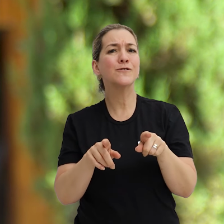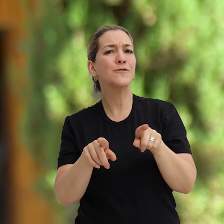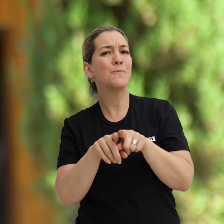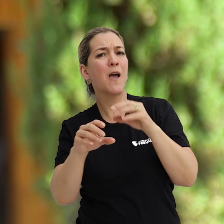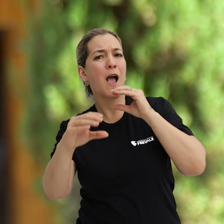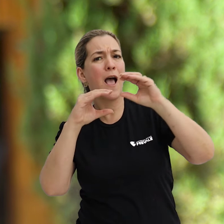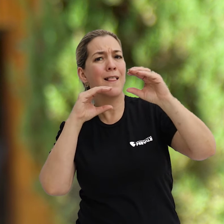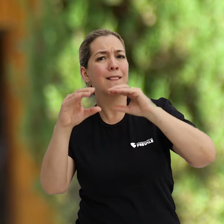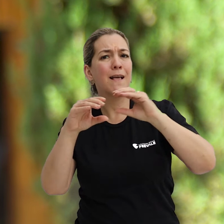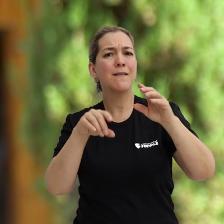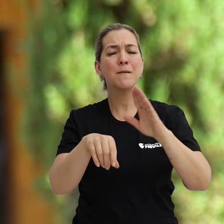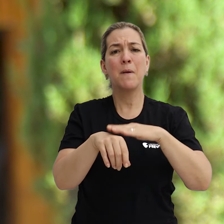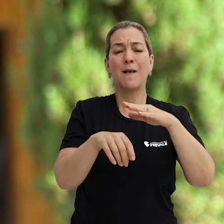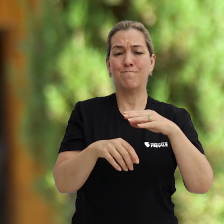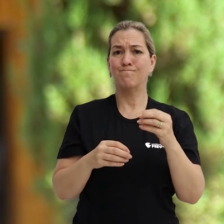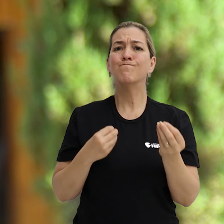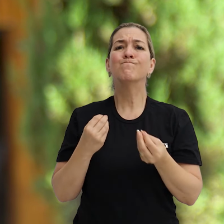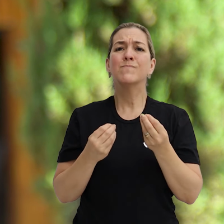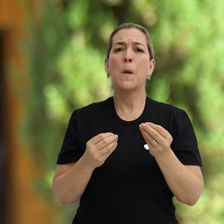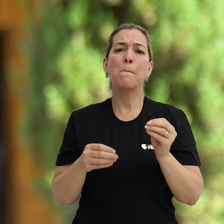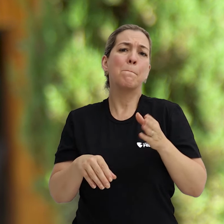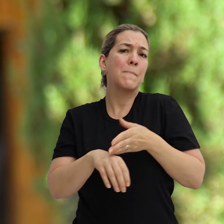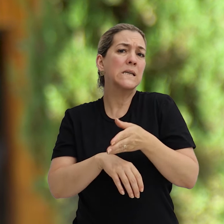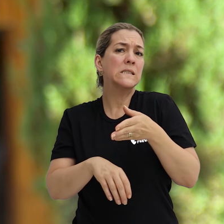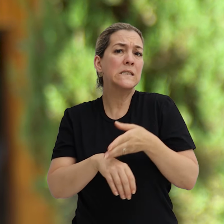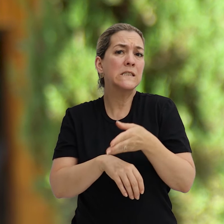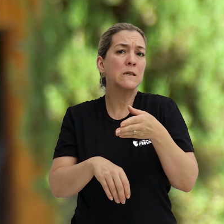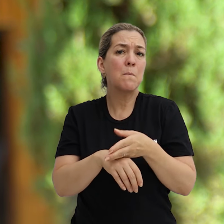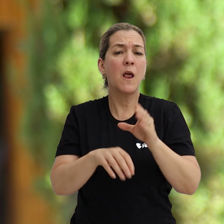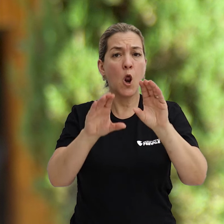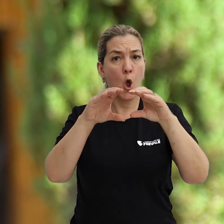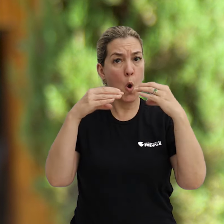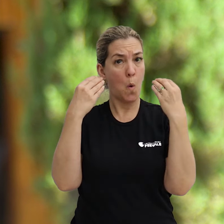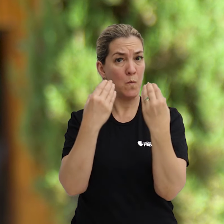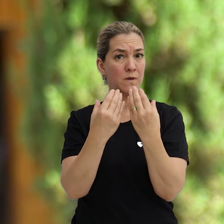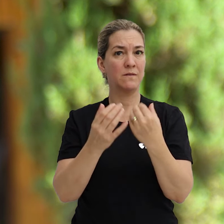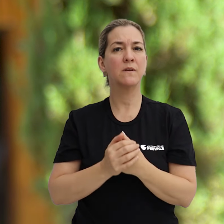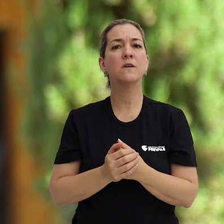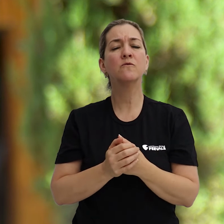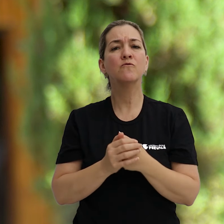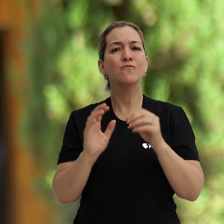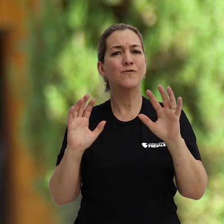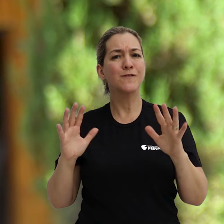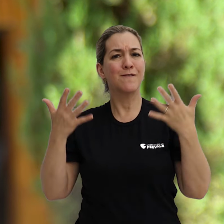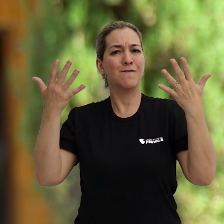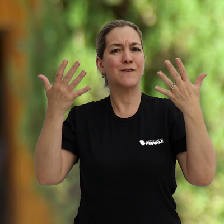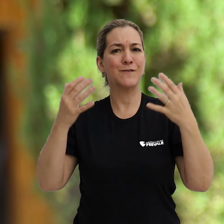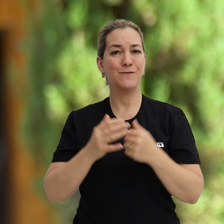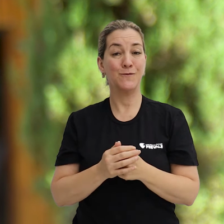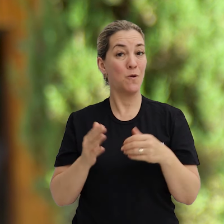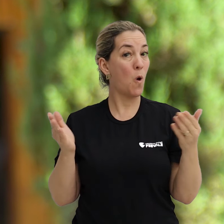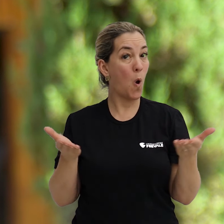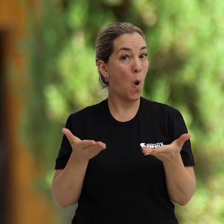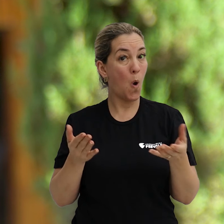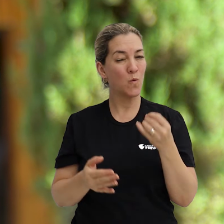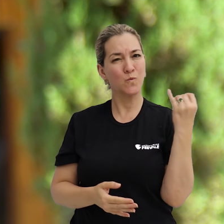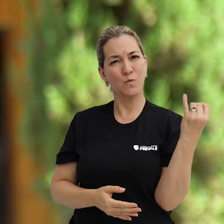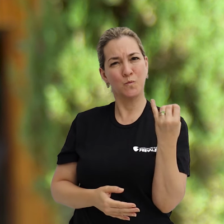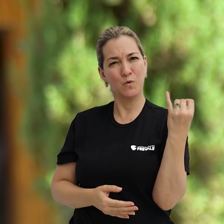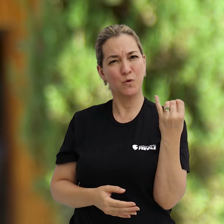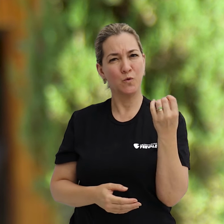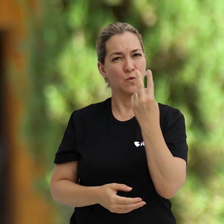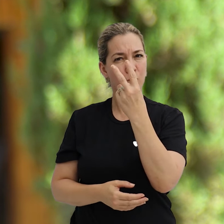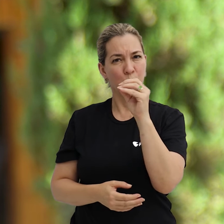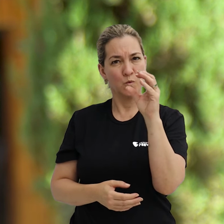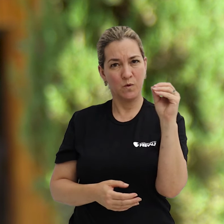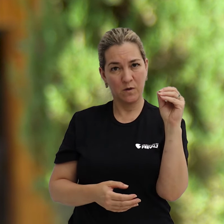além de cantar, a gente tem esse privilégio também de participar na comunidade desses eventos. Hoje é